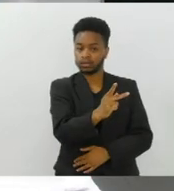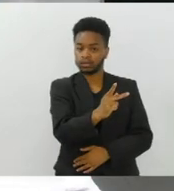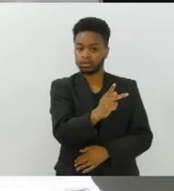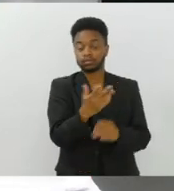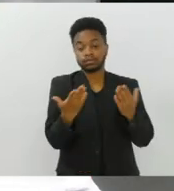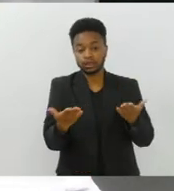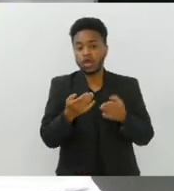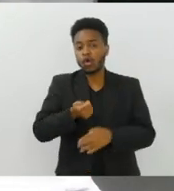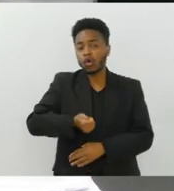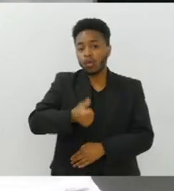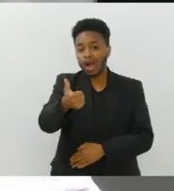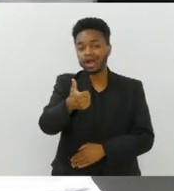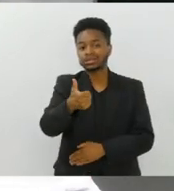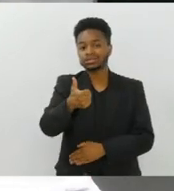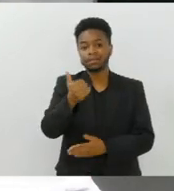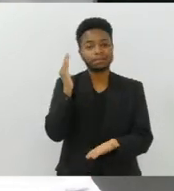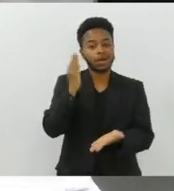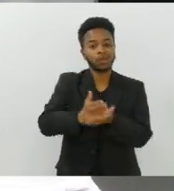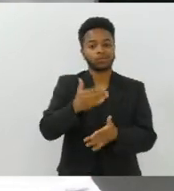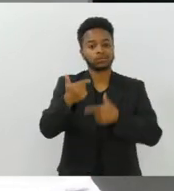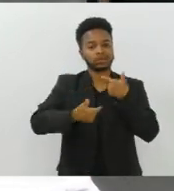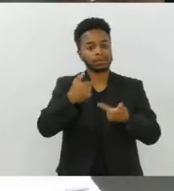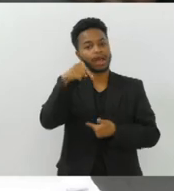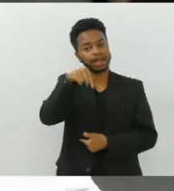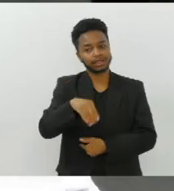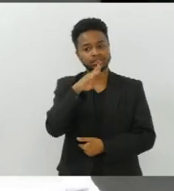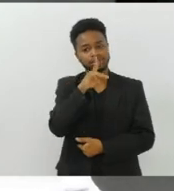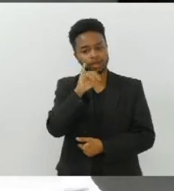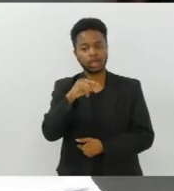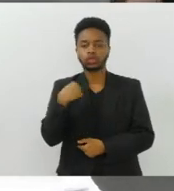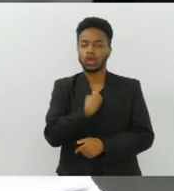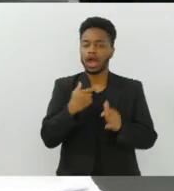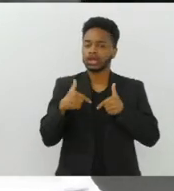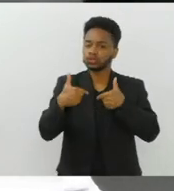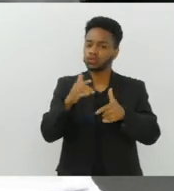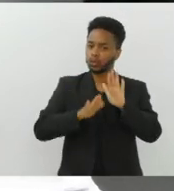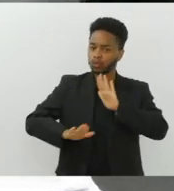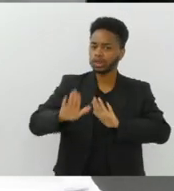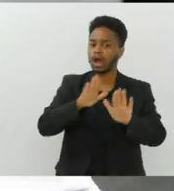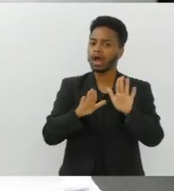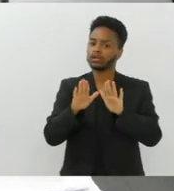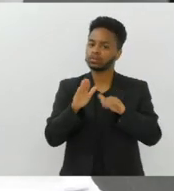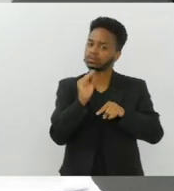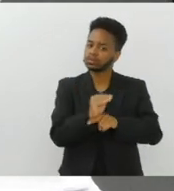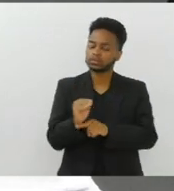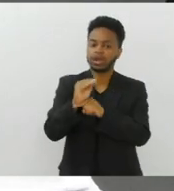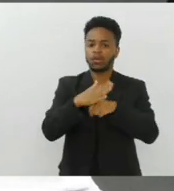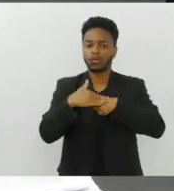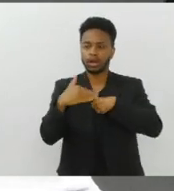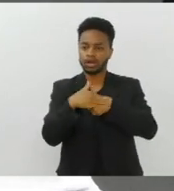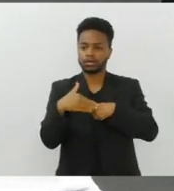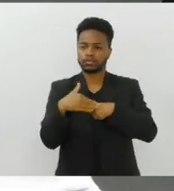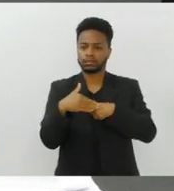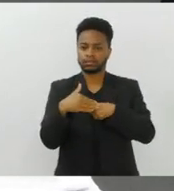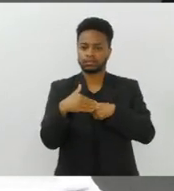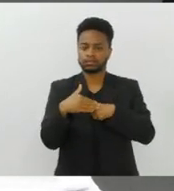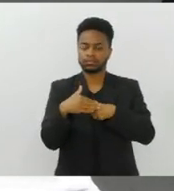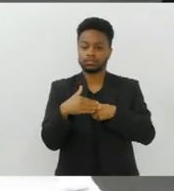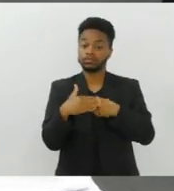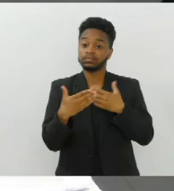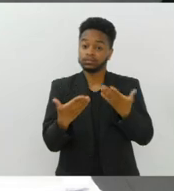quase derrubamos este trabalho que está sendo feito com muito cuidado, muito zelo, muito carinho e